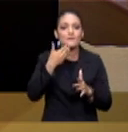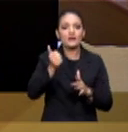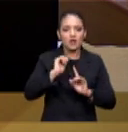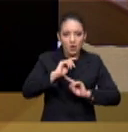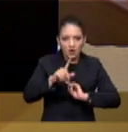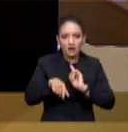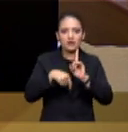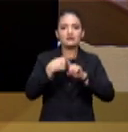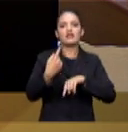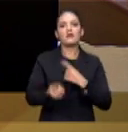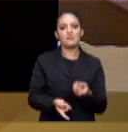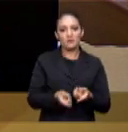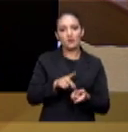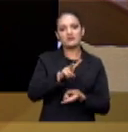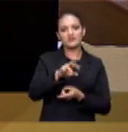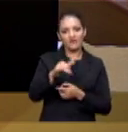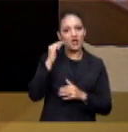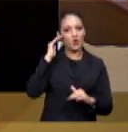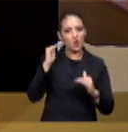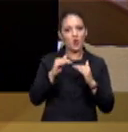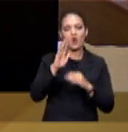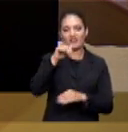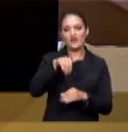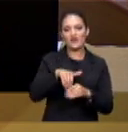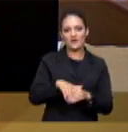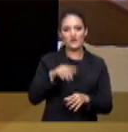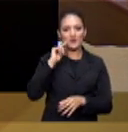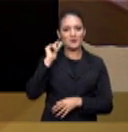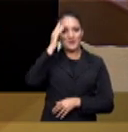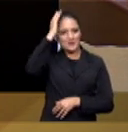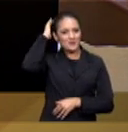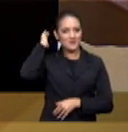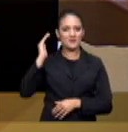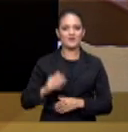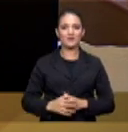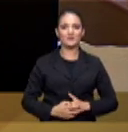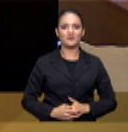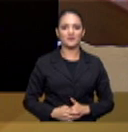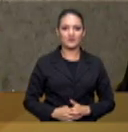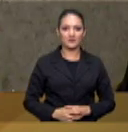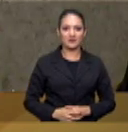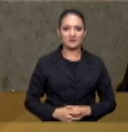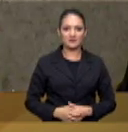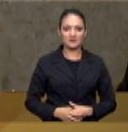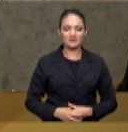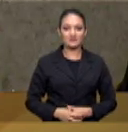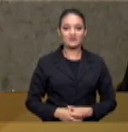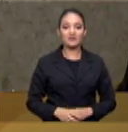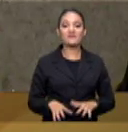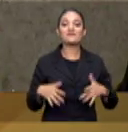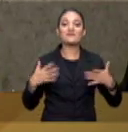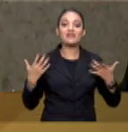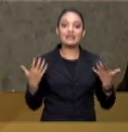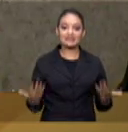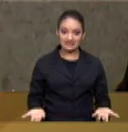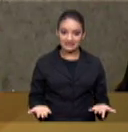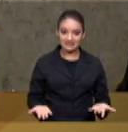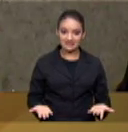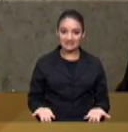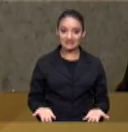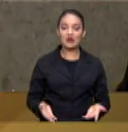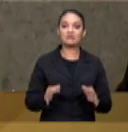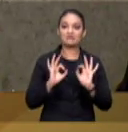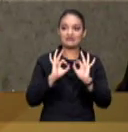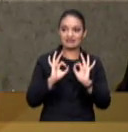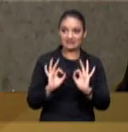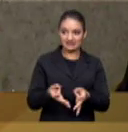poder concordar futuramente com o voto do ministro Marco Aurélio. Ministro Marco Aurélio, então, foi acolhida a sua questão de